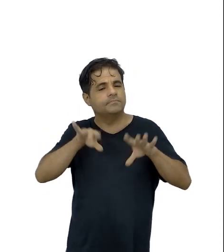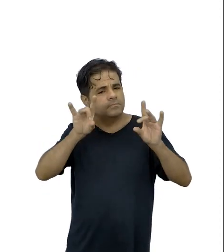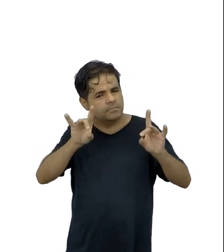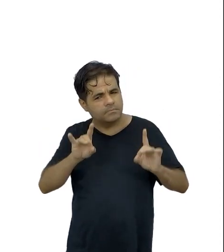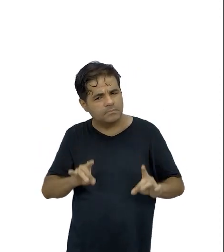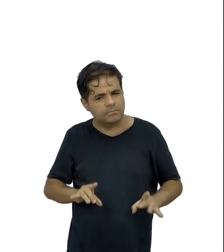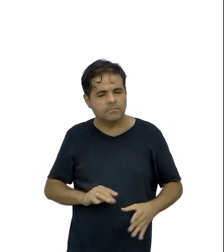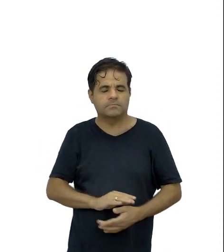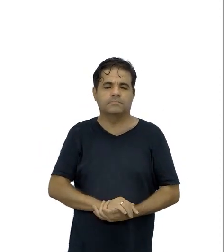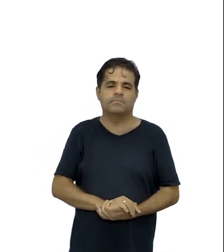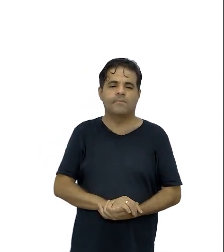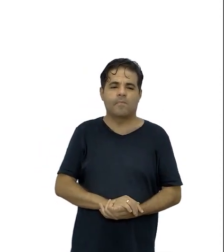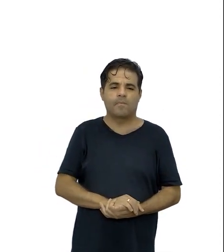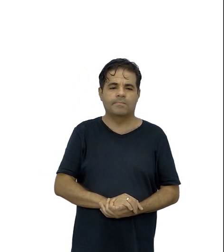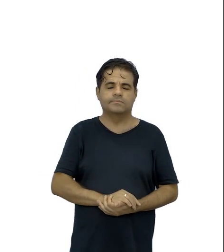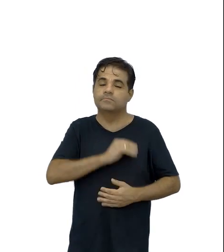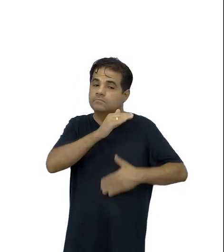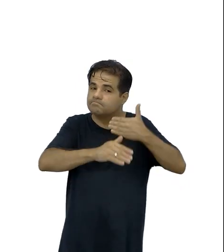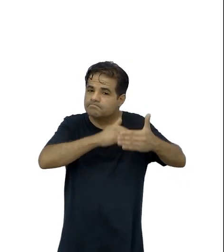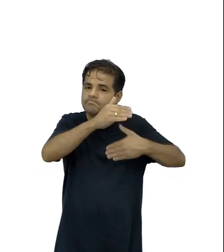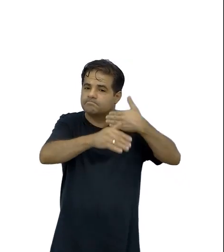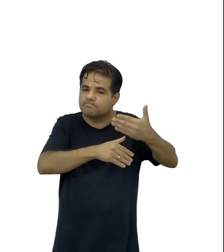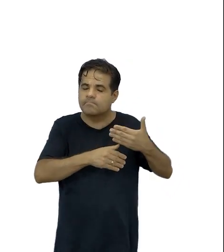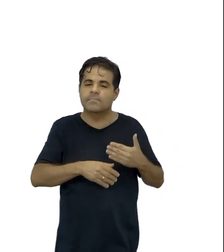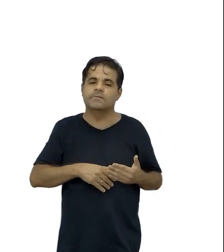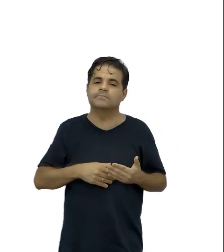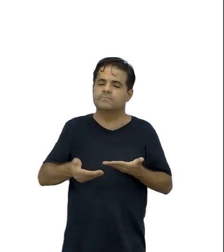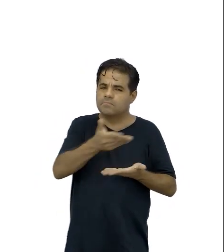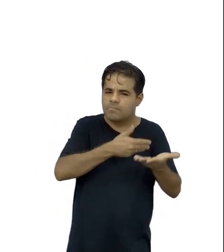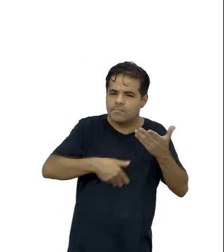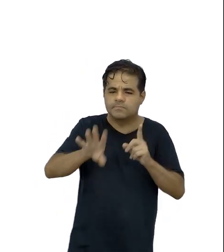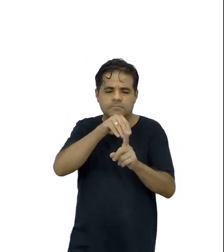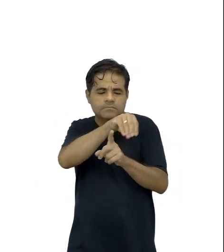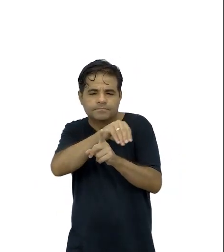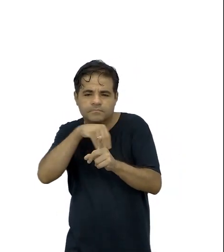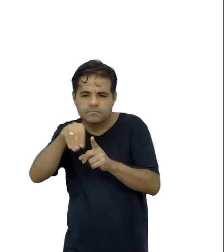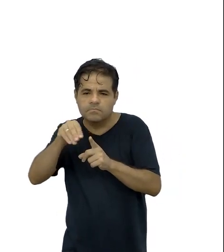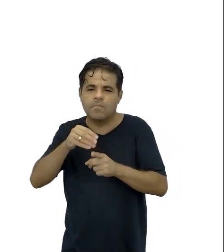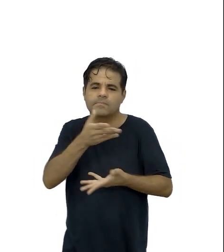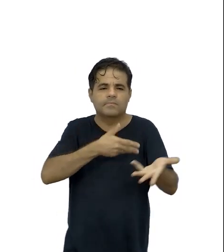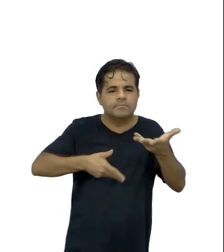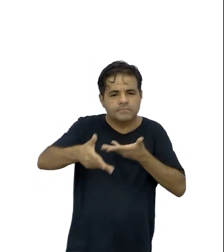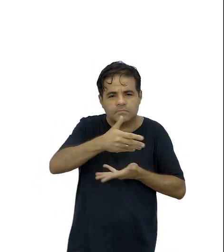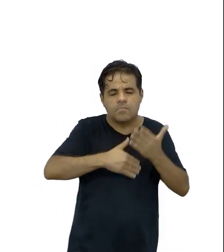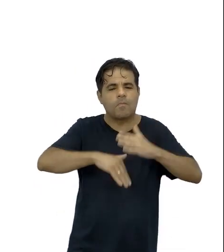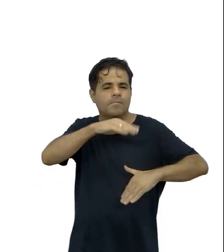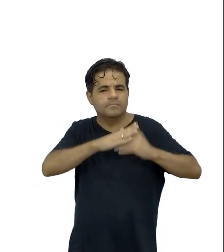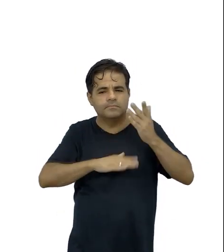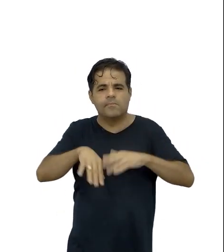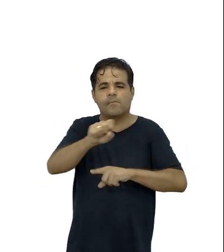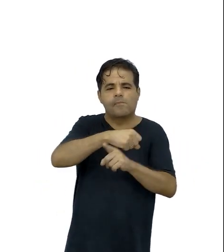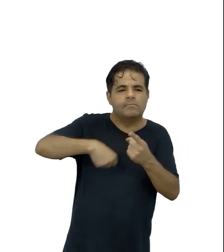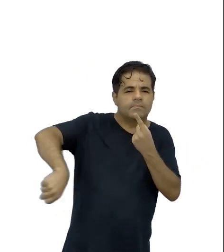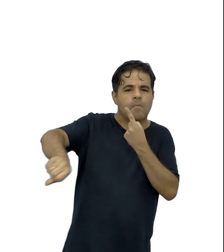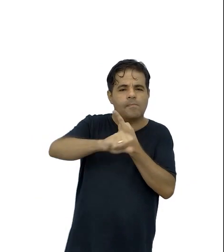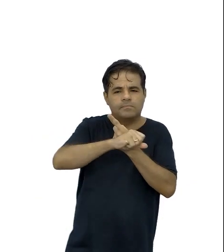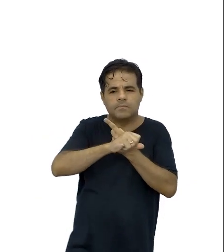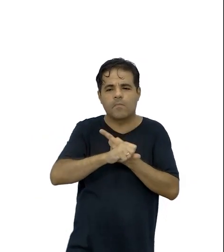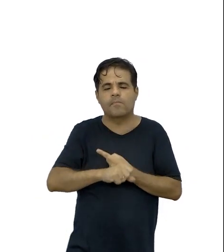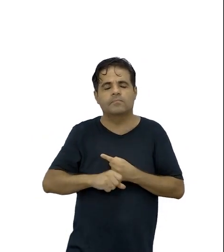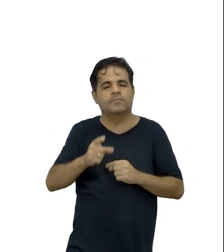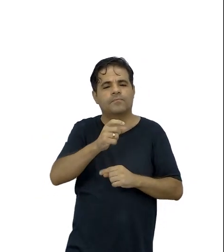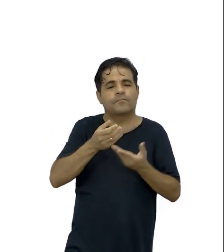específica. Um processo de interlocução que se realiza nas práticas sociais existentes